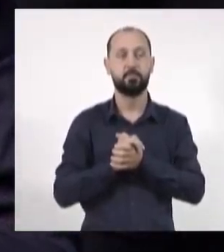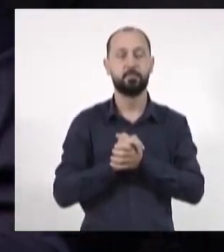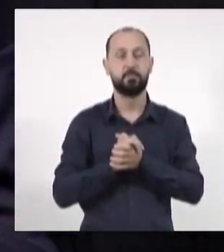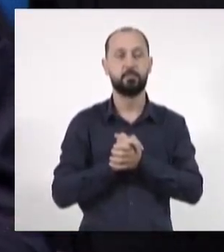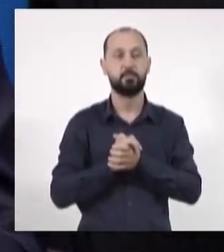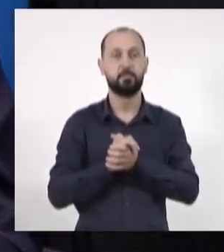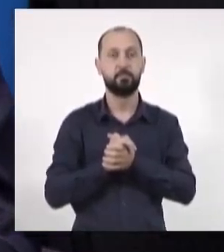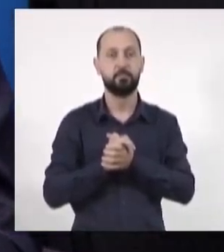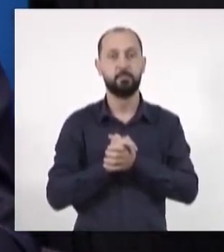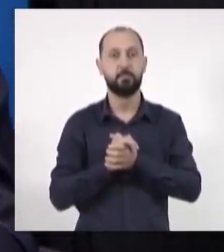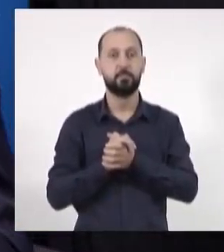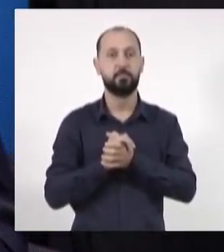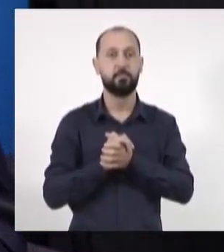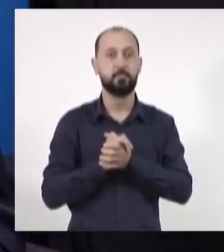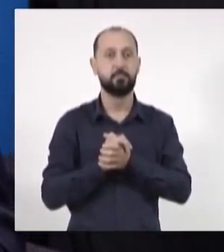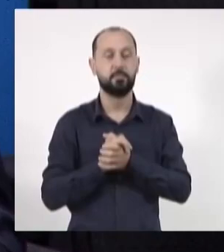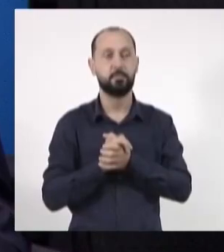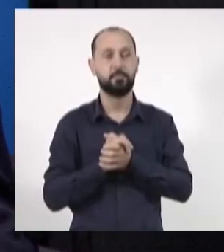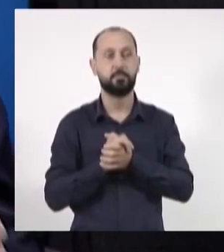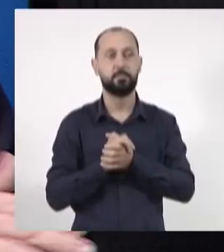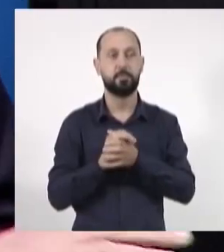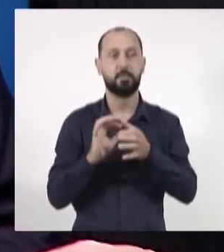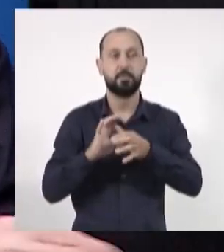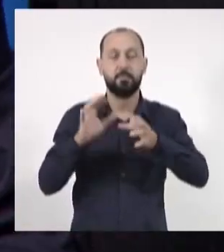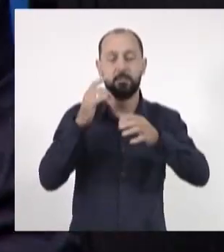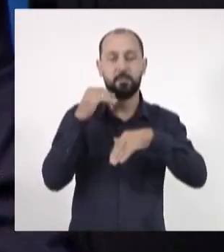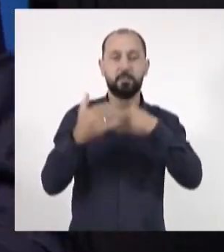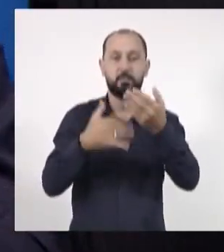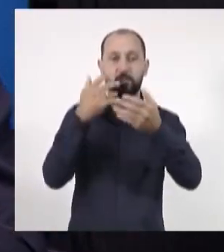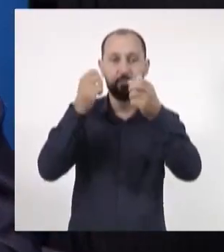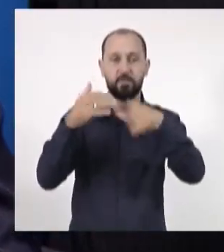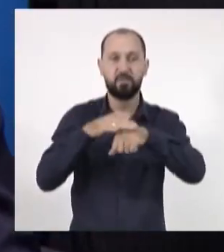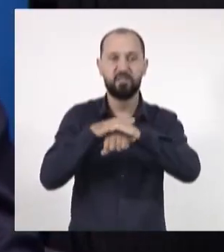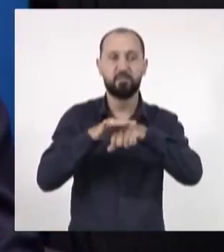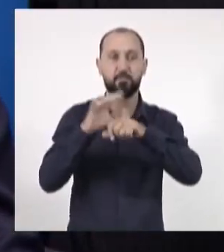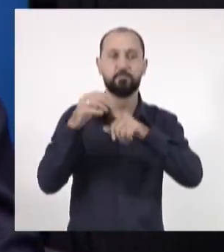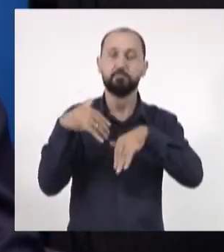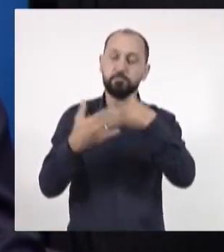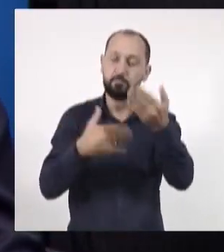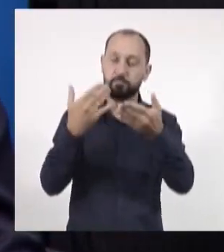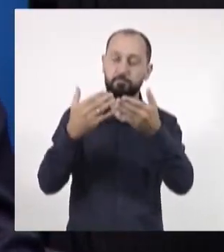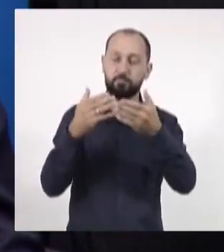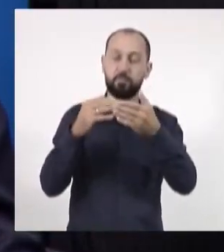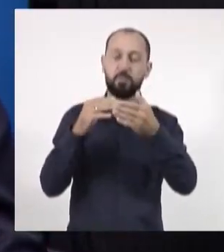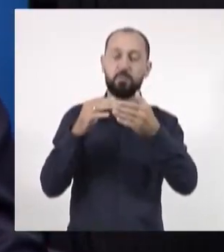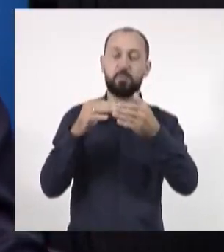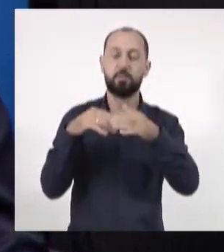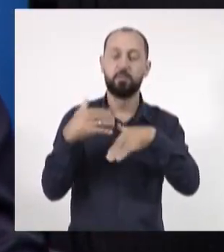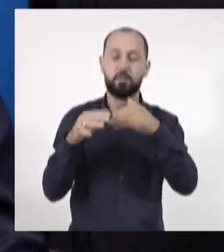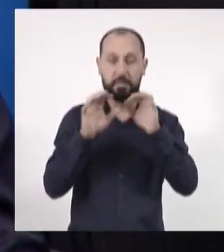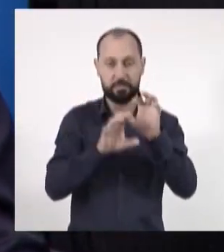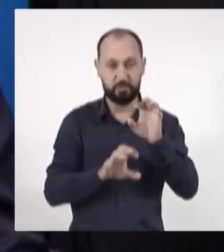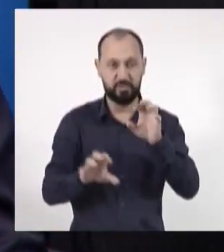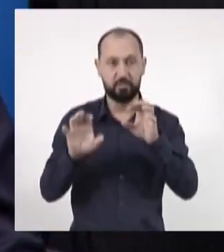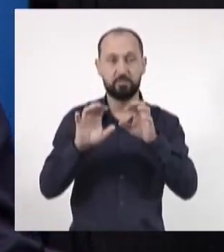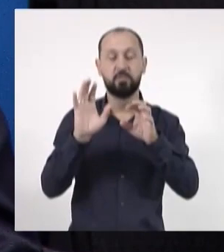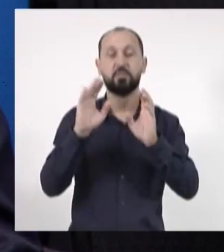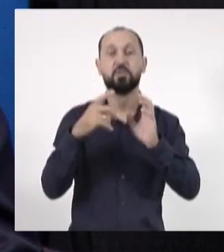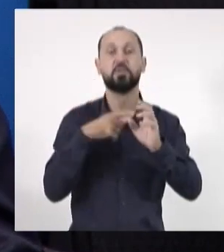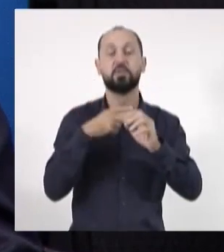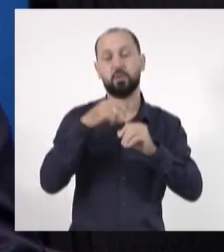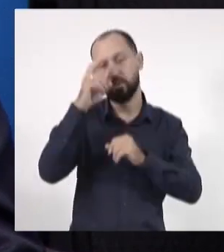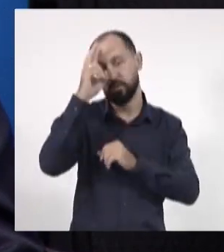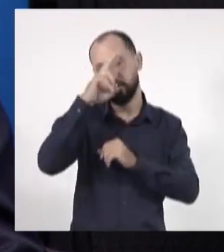suficientes para permitir o desenvolvimento. E quando se fala, Paulo, no Fundo de Desenvolvimento Regional, você colocou muito bem, e todos aqui, nós já temos